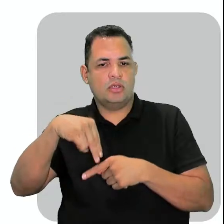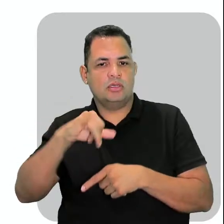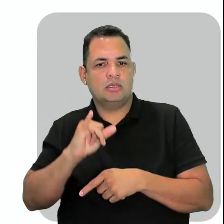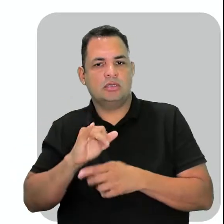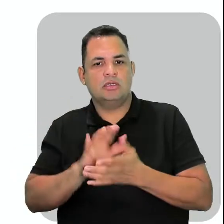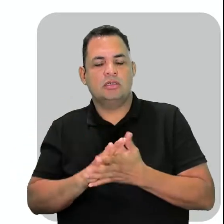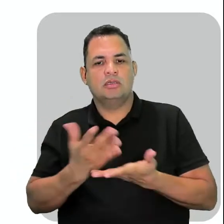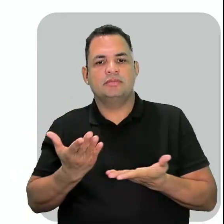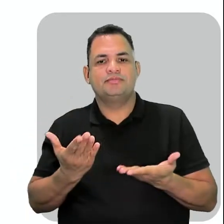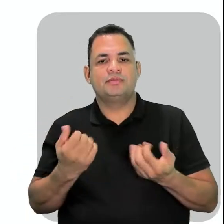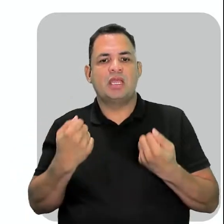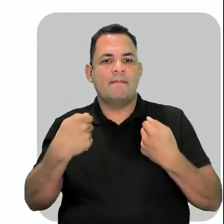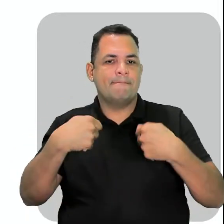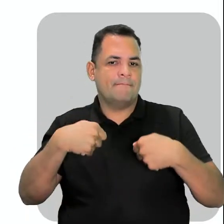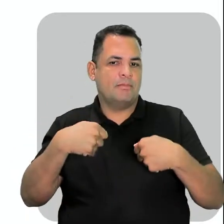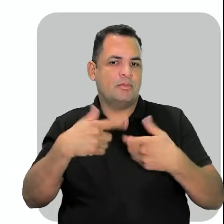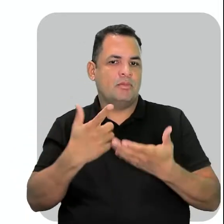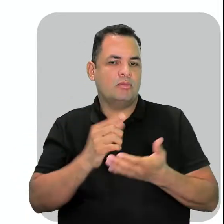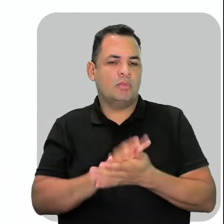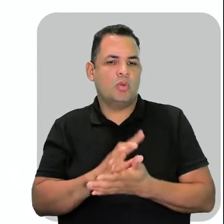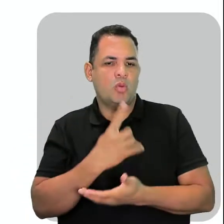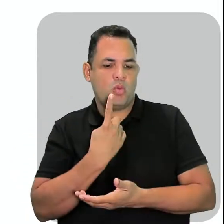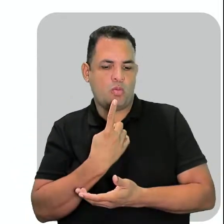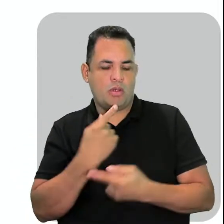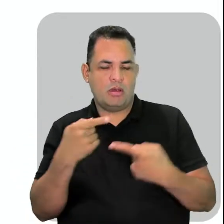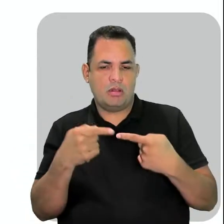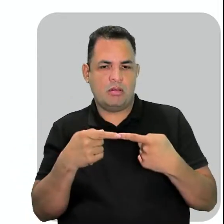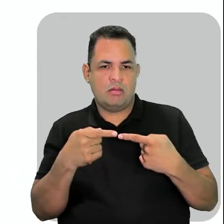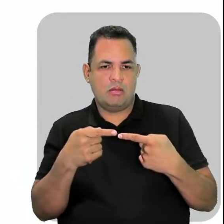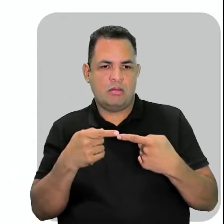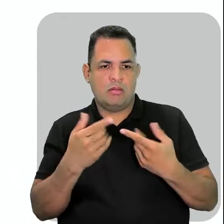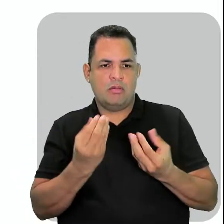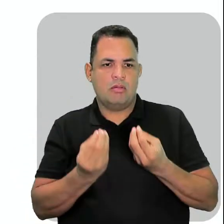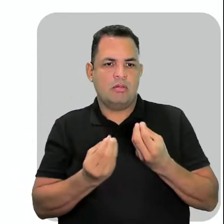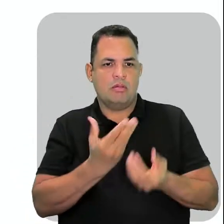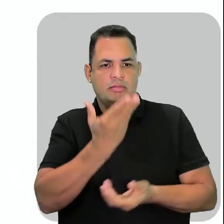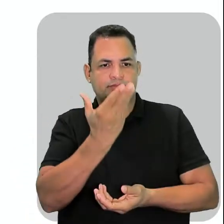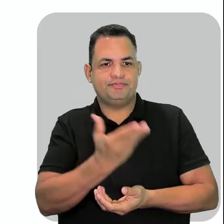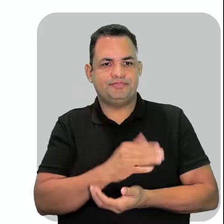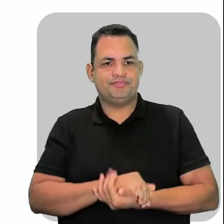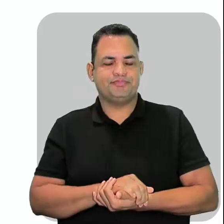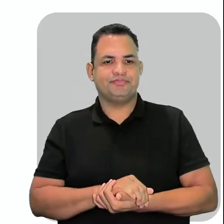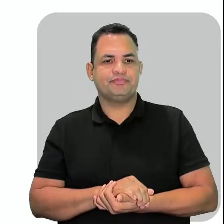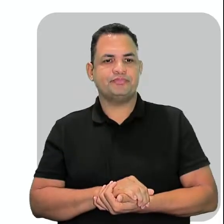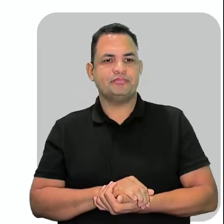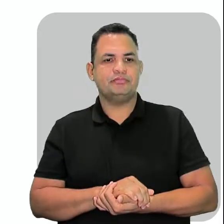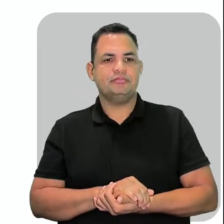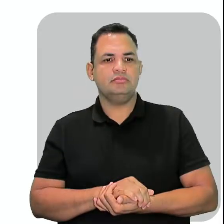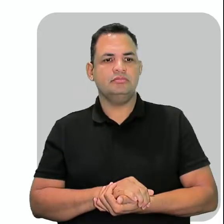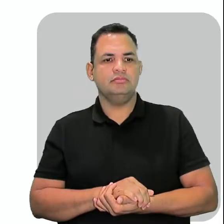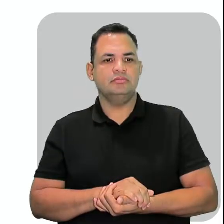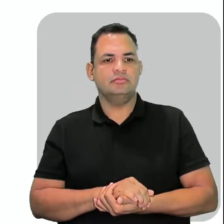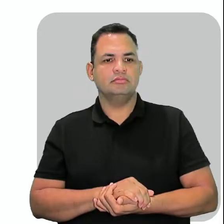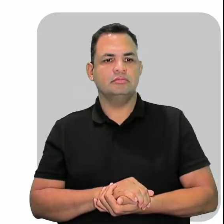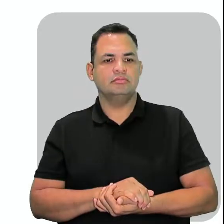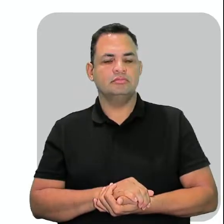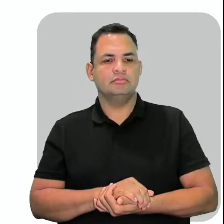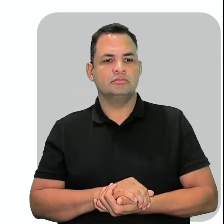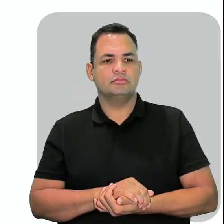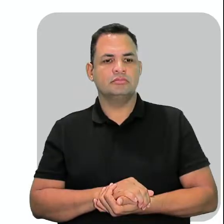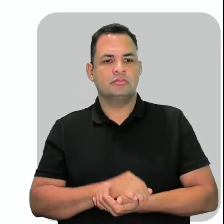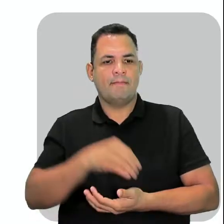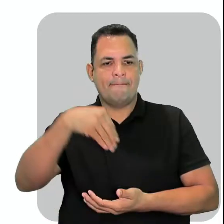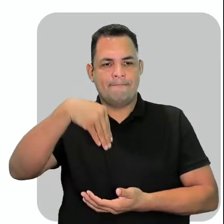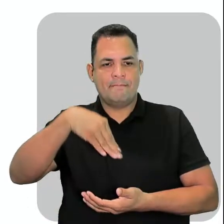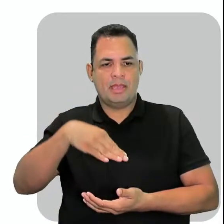tem a disponibilidade da realização de uma ligação. Como aqui, ó. Essa metilamina,